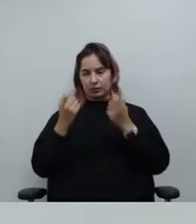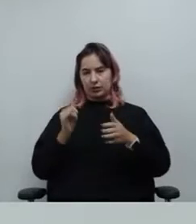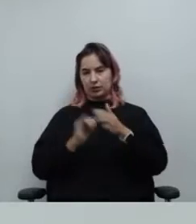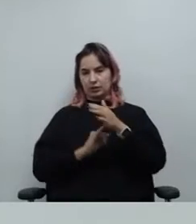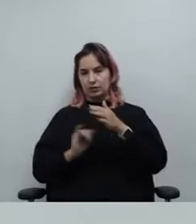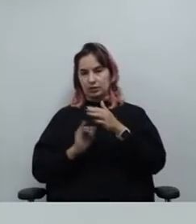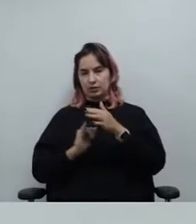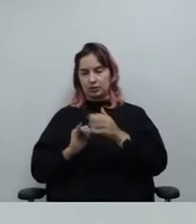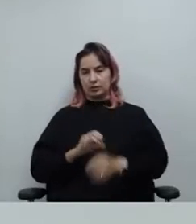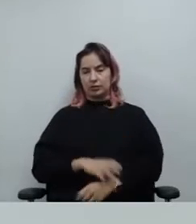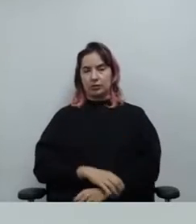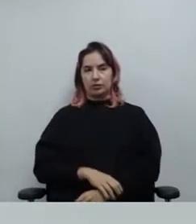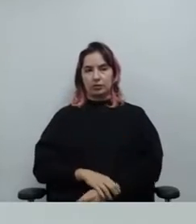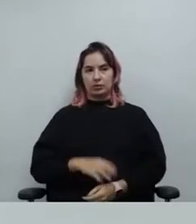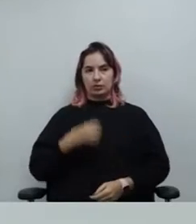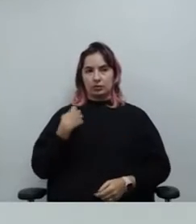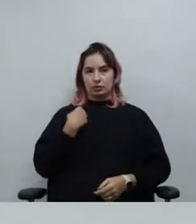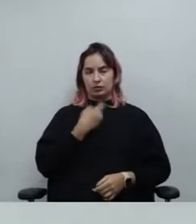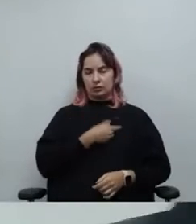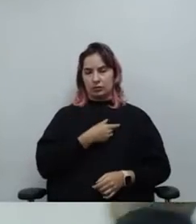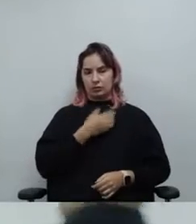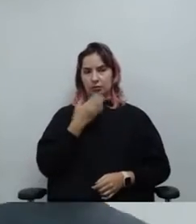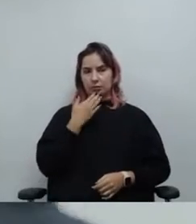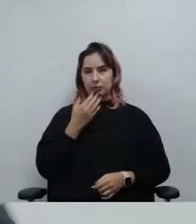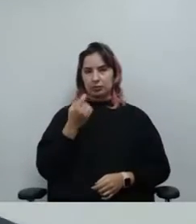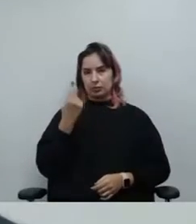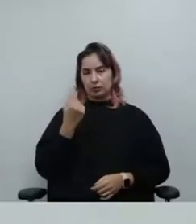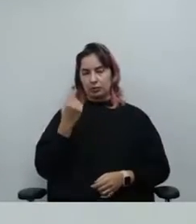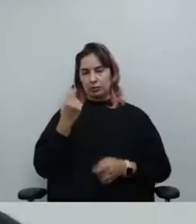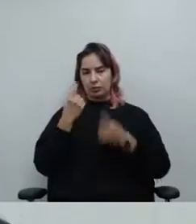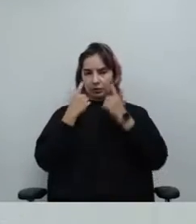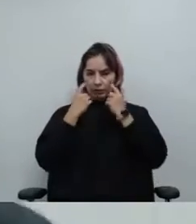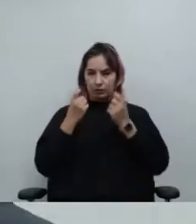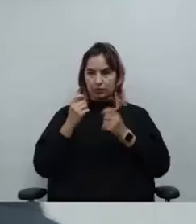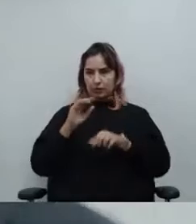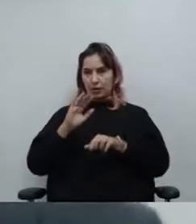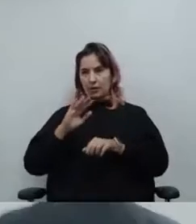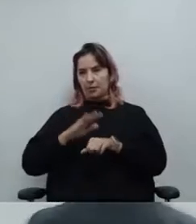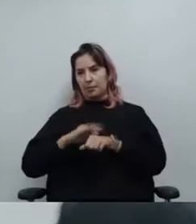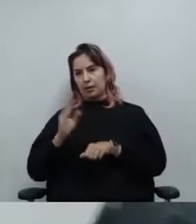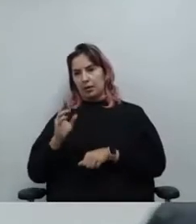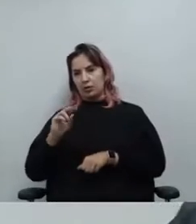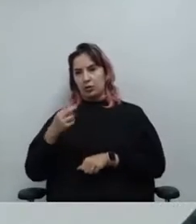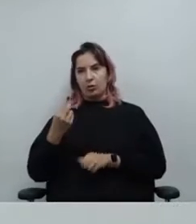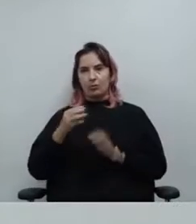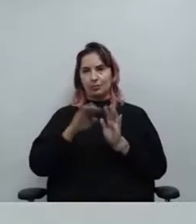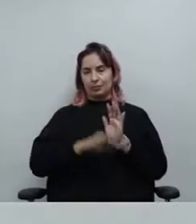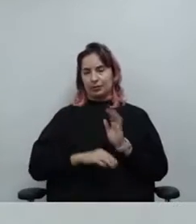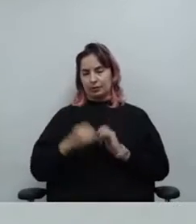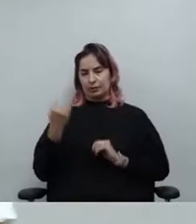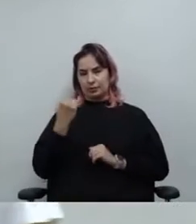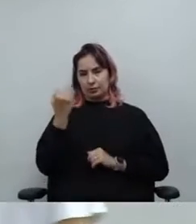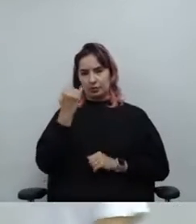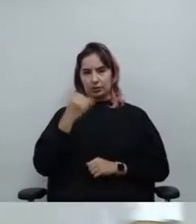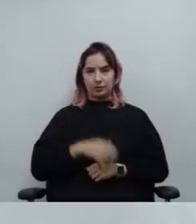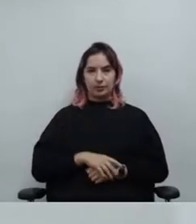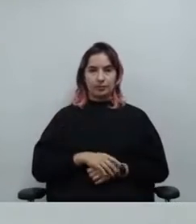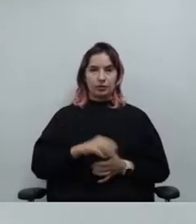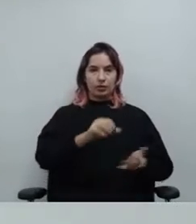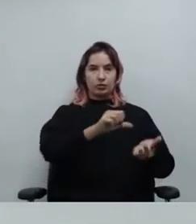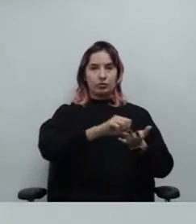institucional, né? A gente não está propondo que uma violência é mais ou menos importante da que outra. E nesse ponto, os